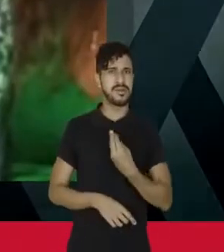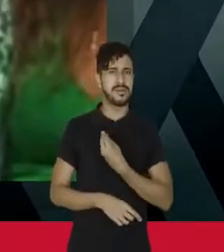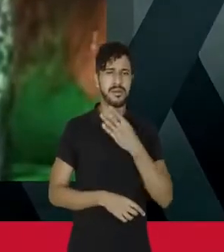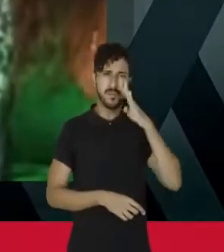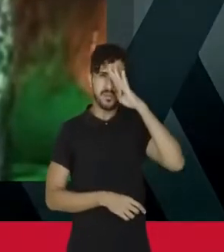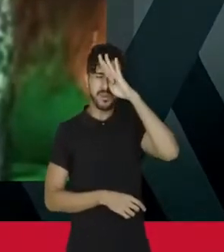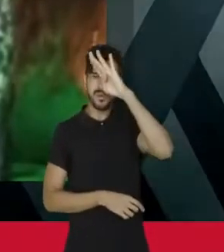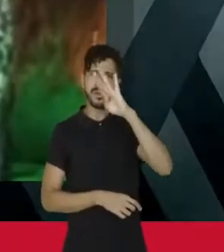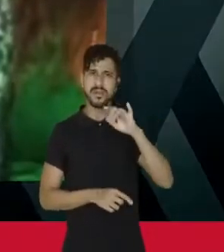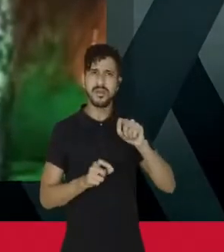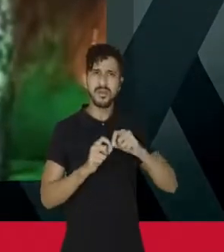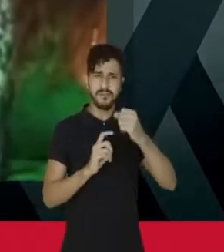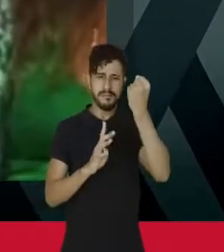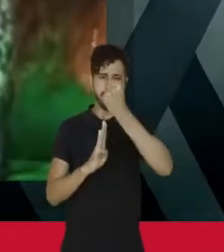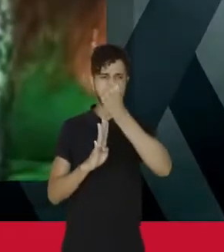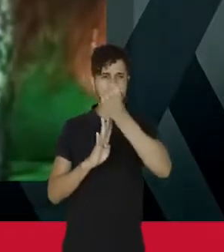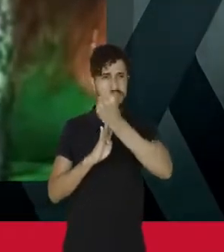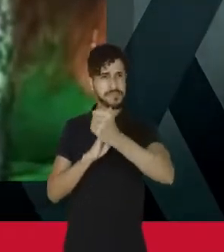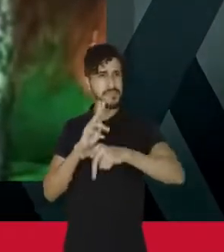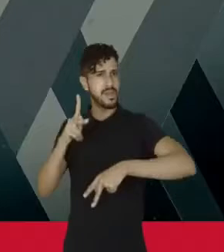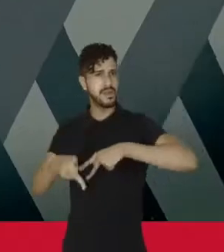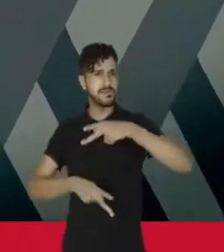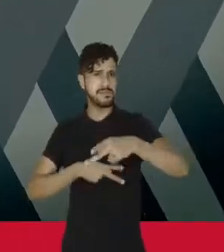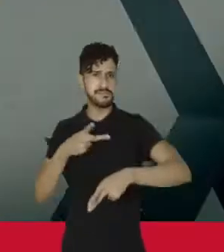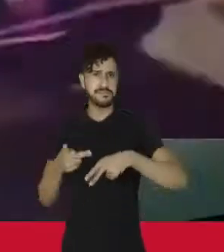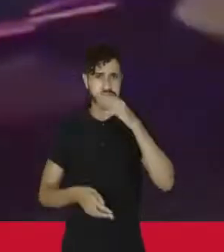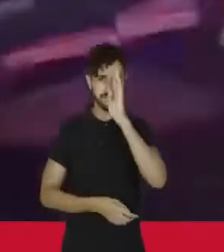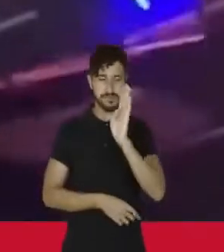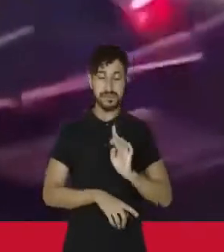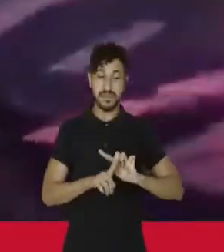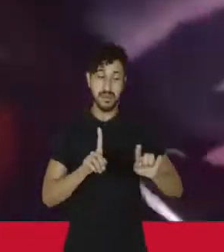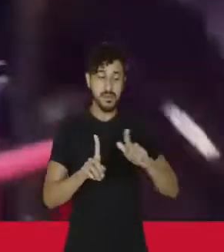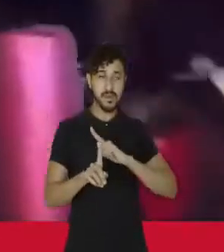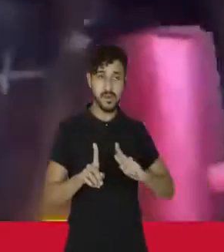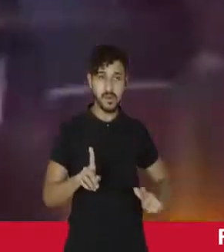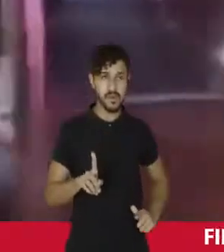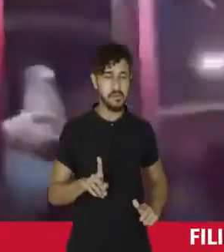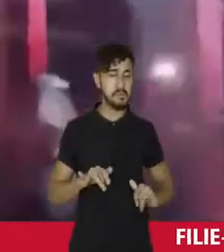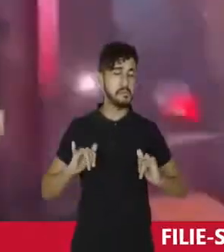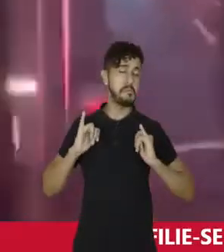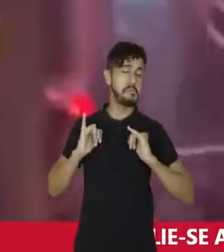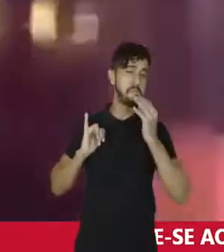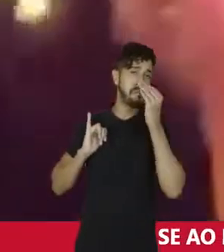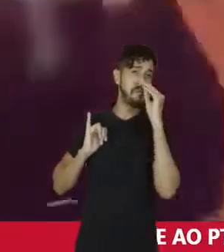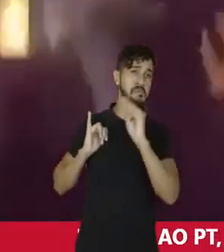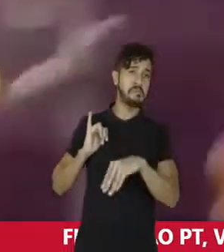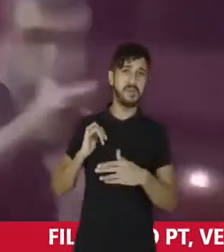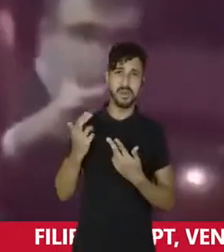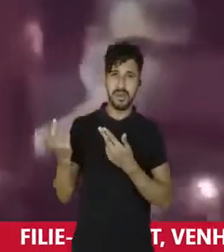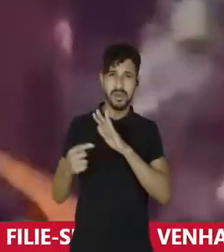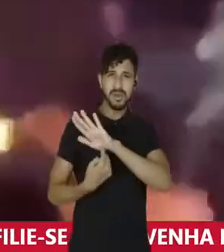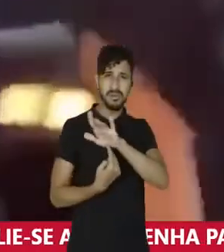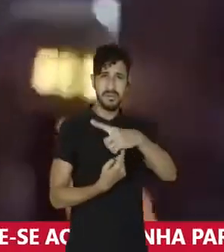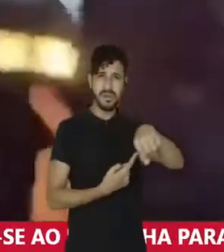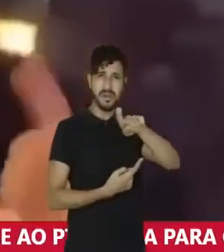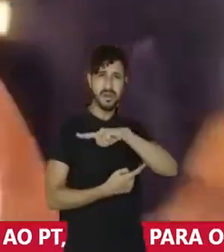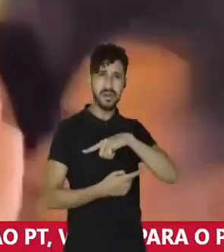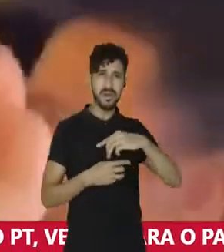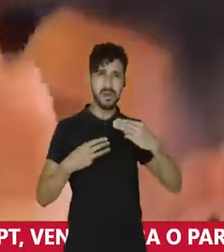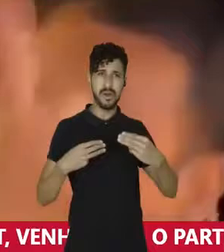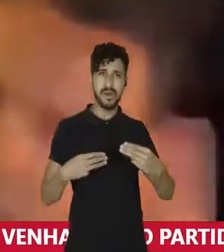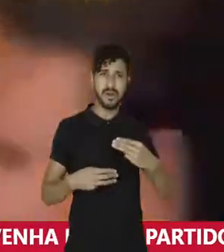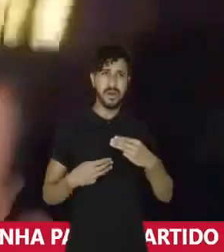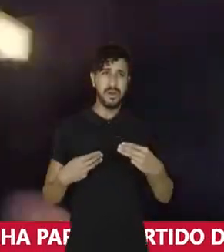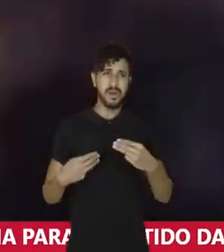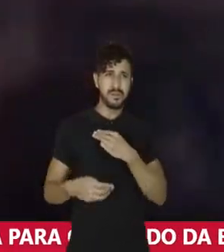praticou O Extermínio da população brasileira mas o governo não está nem aí como bem Demonstra o atual ministro